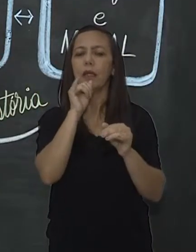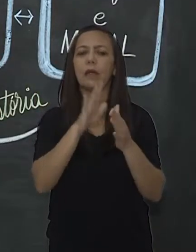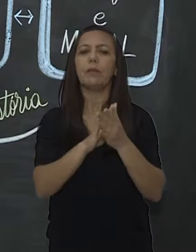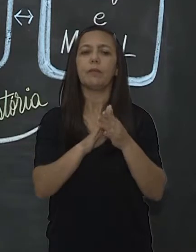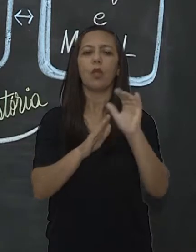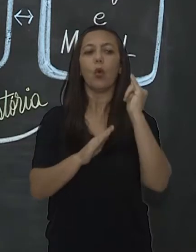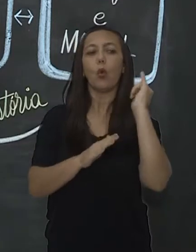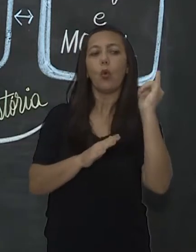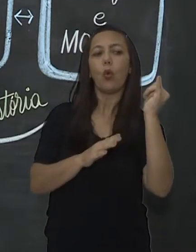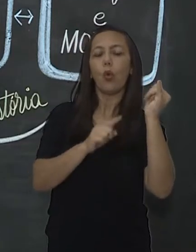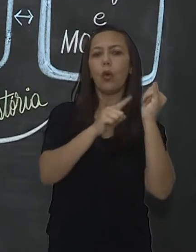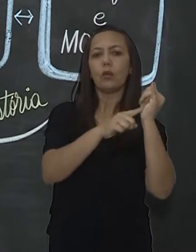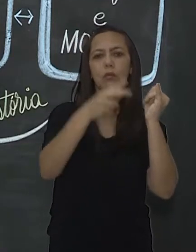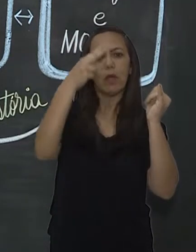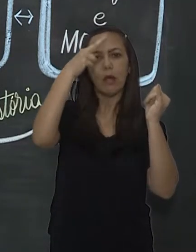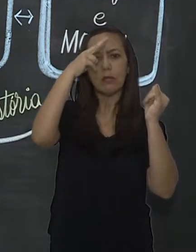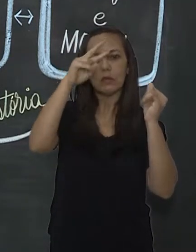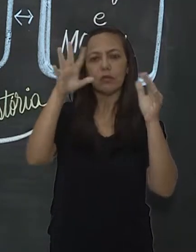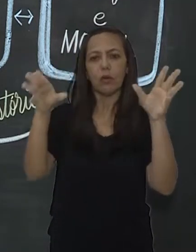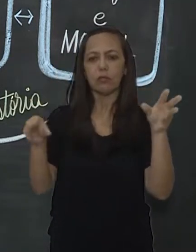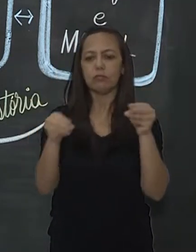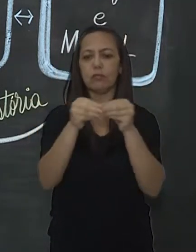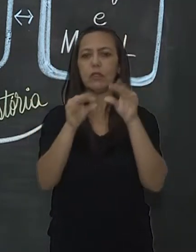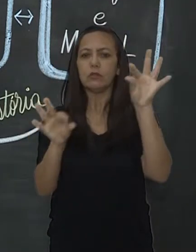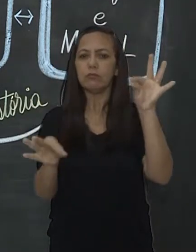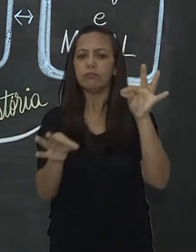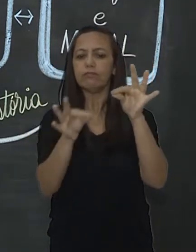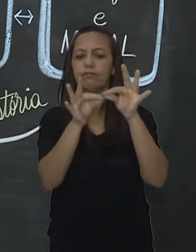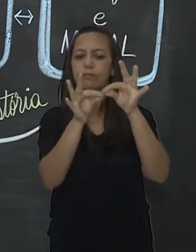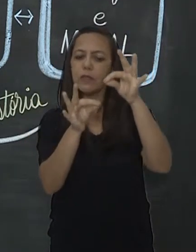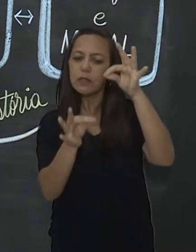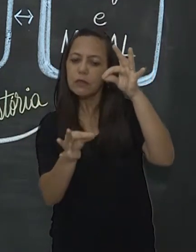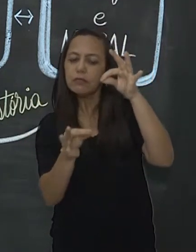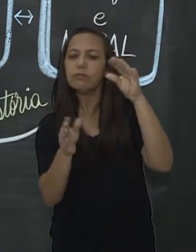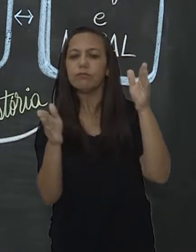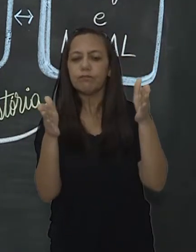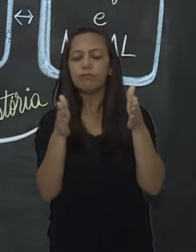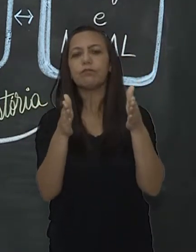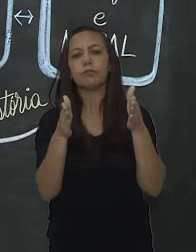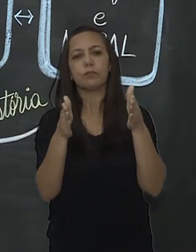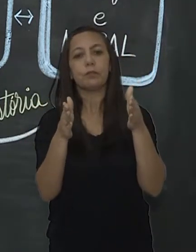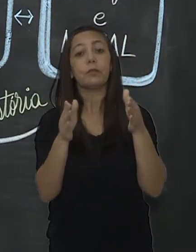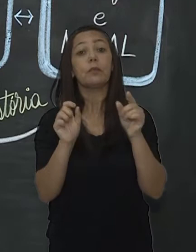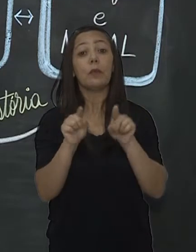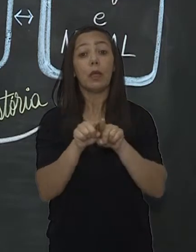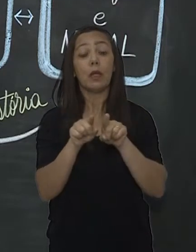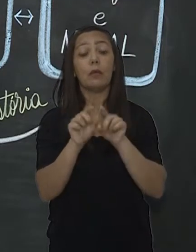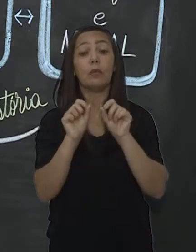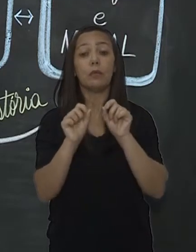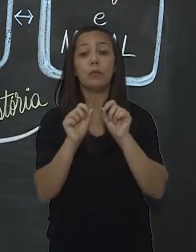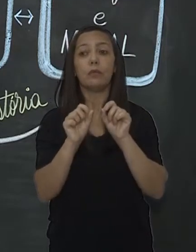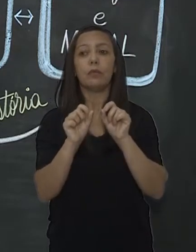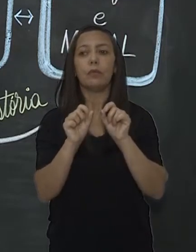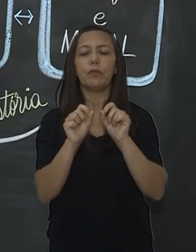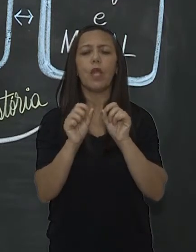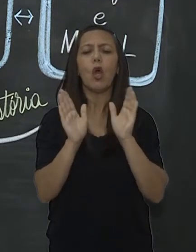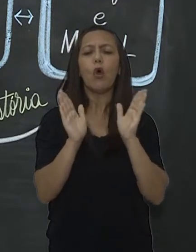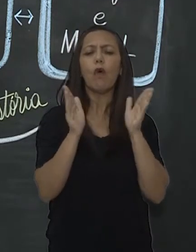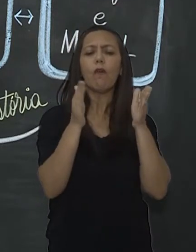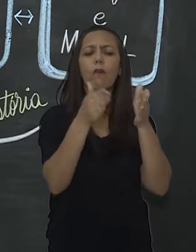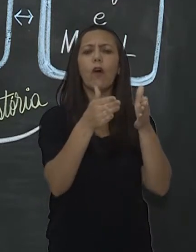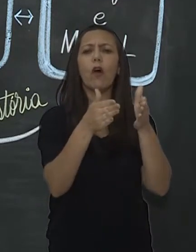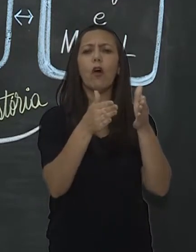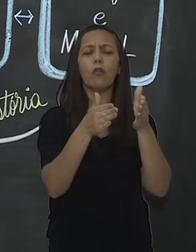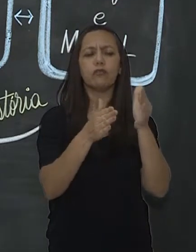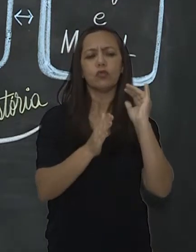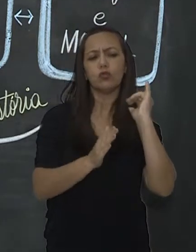faz de conto é que é uma história pequena, uma história curta. É um gênero narrativo curto. O foco